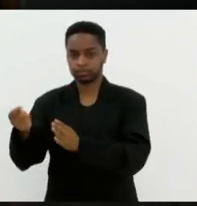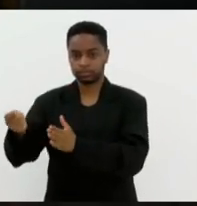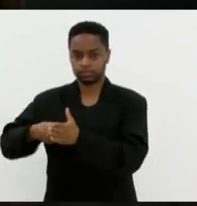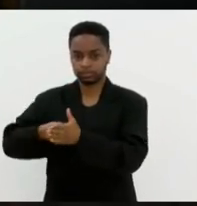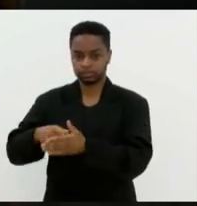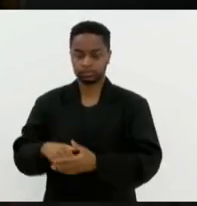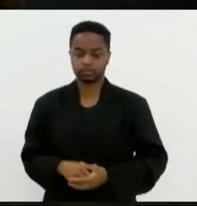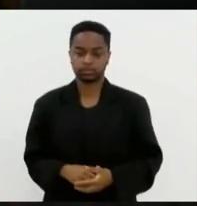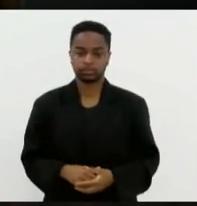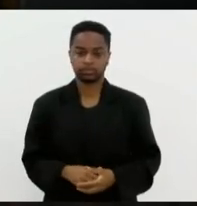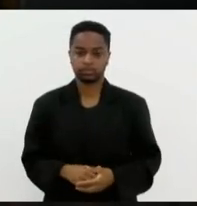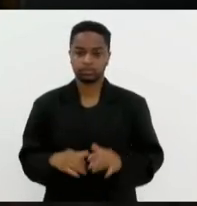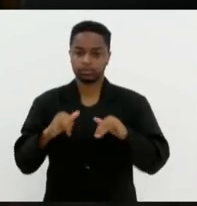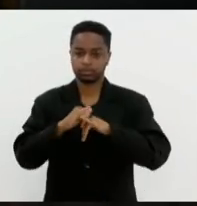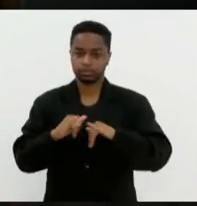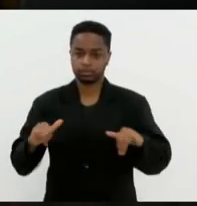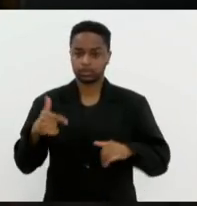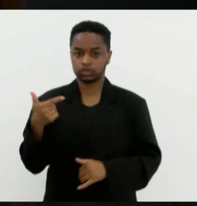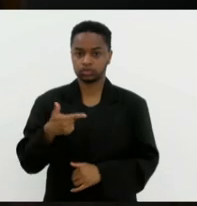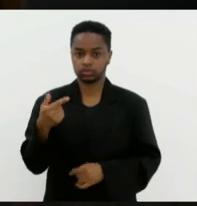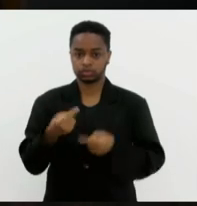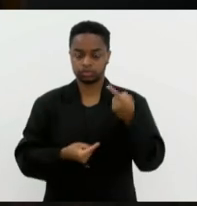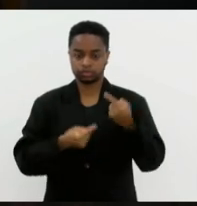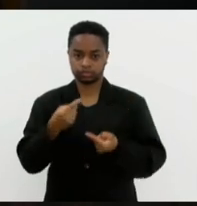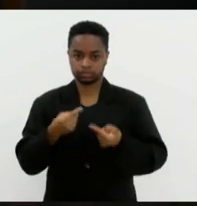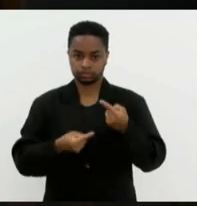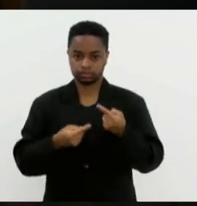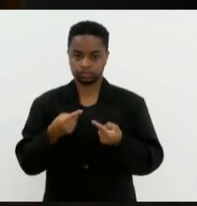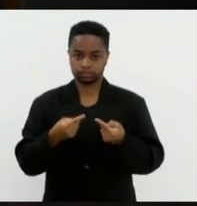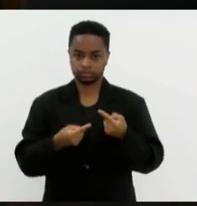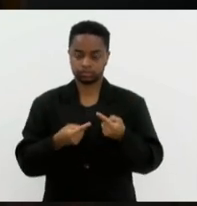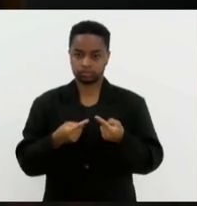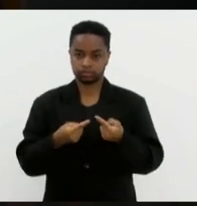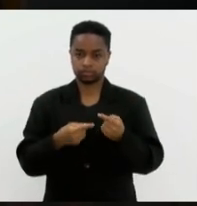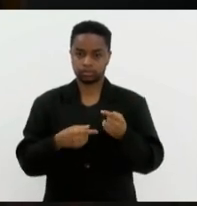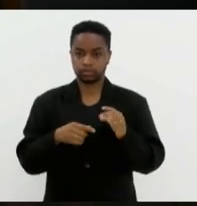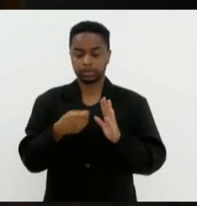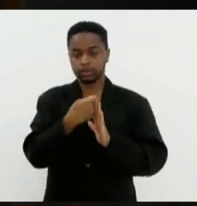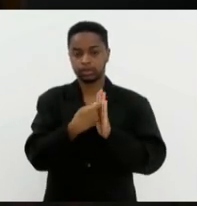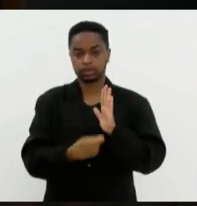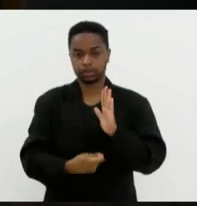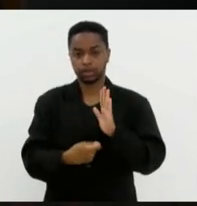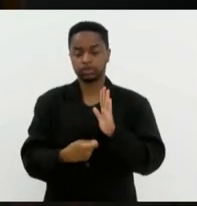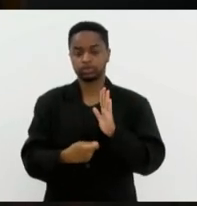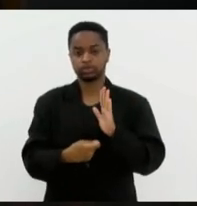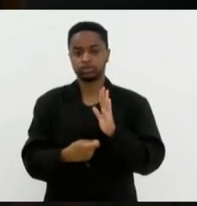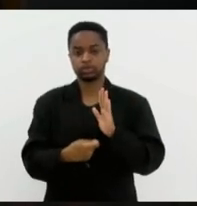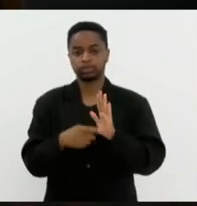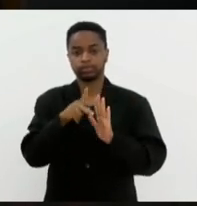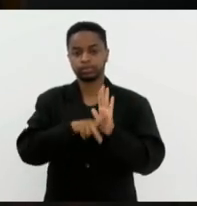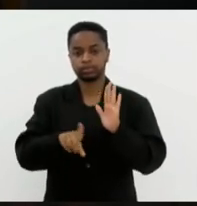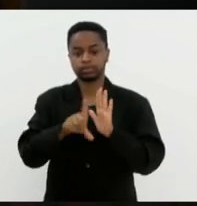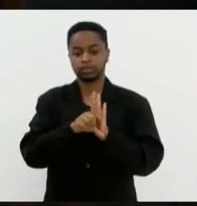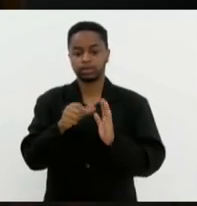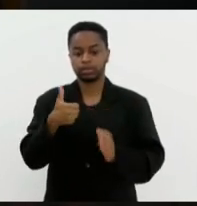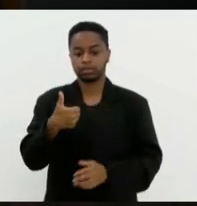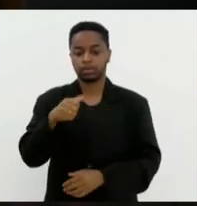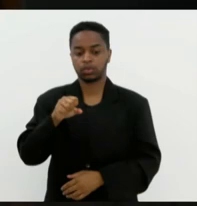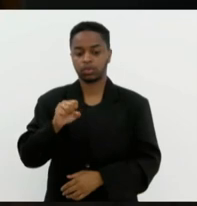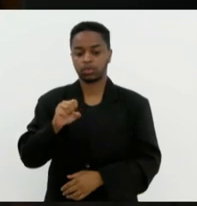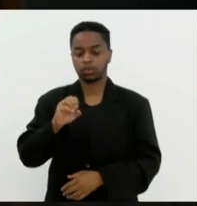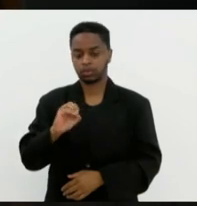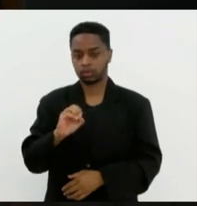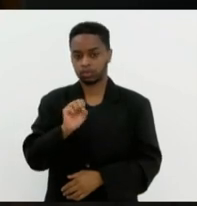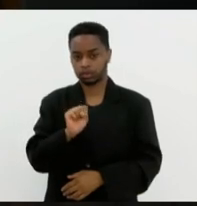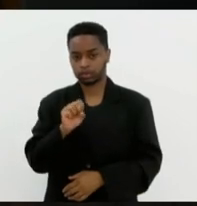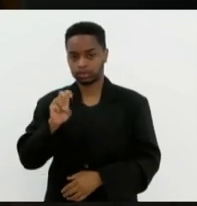autógrafo. Anuncio, em segunda discussão, redação do vencido, projeto de lei número 1085-A de